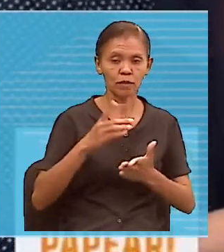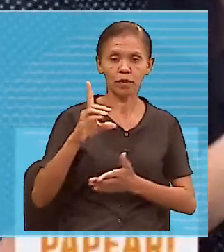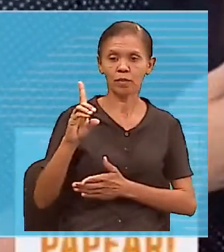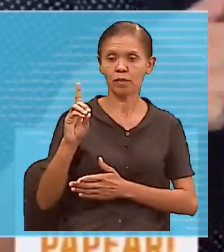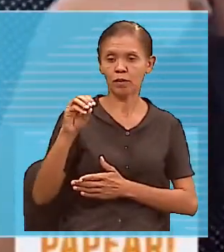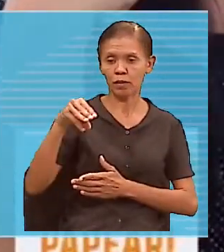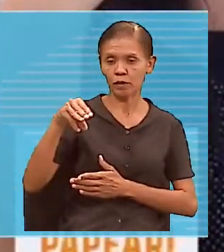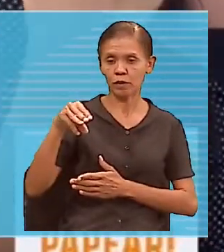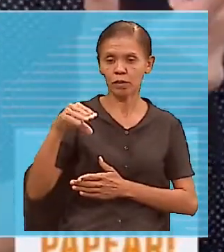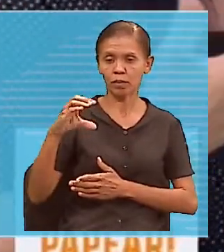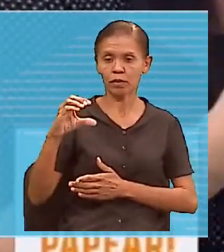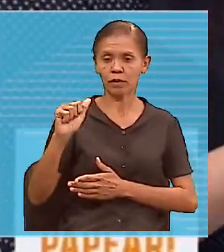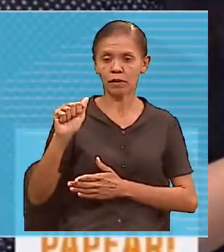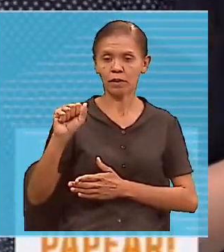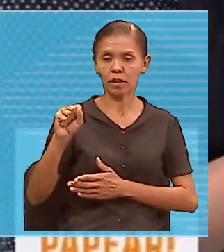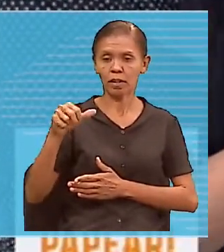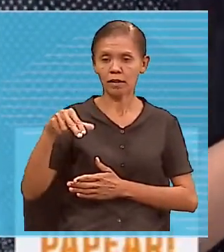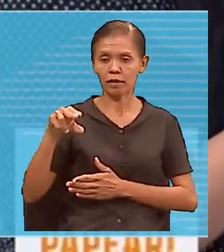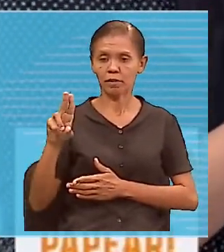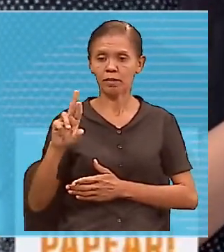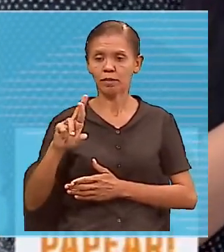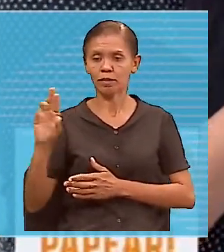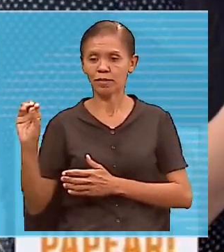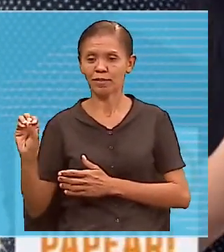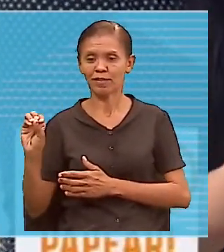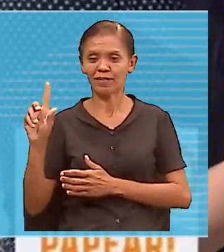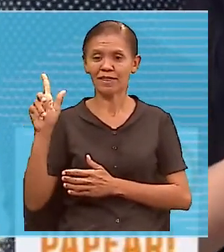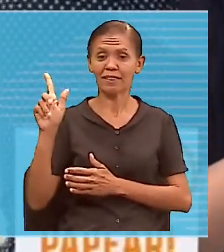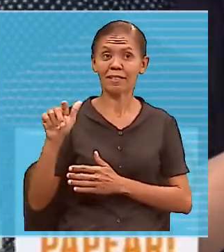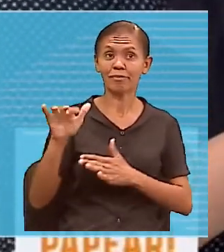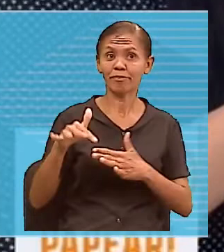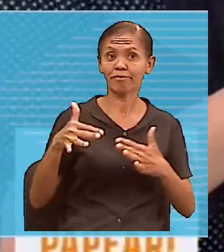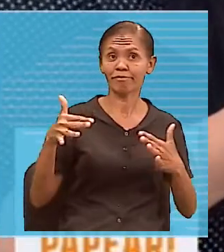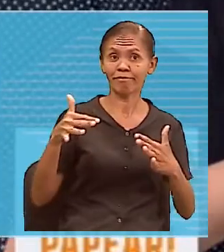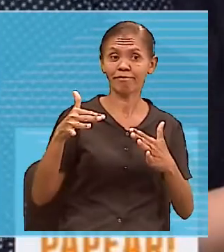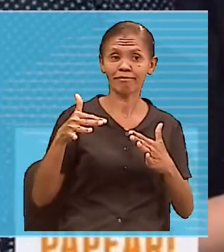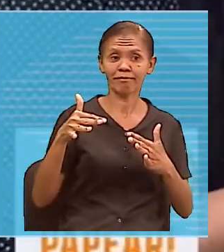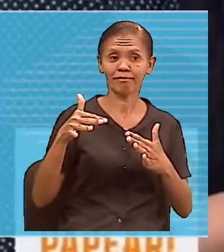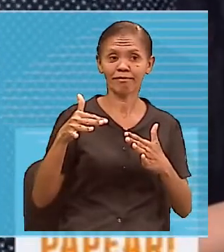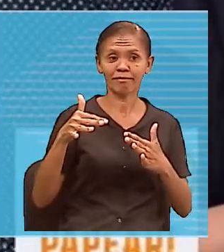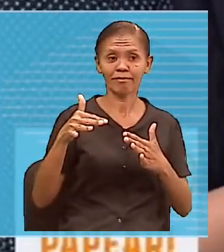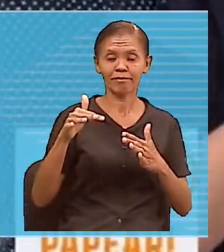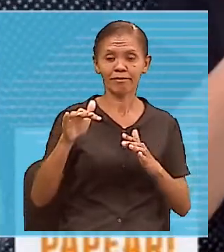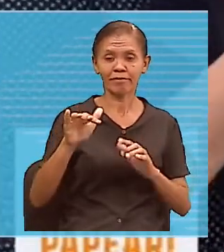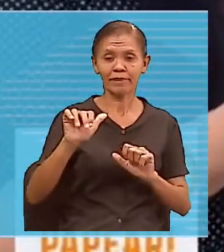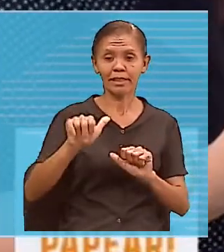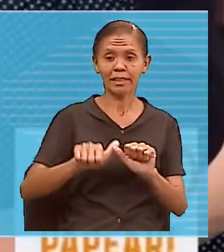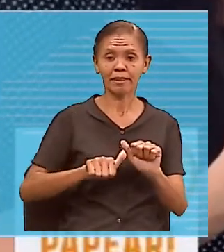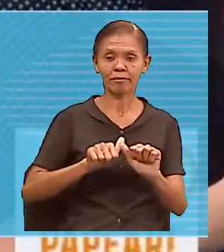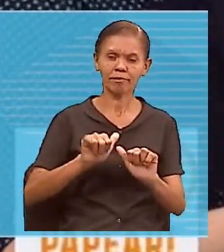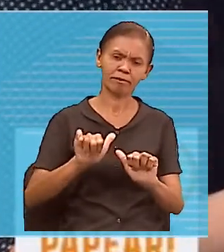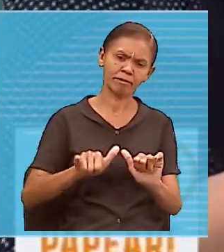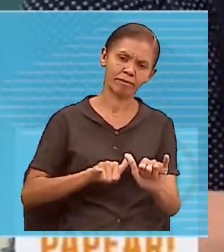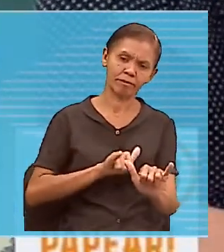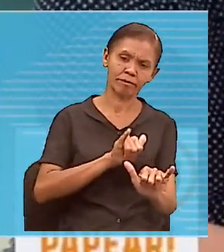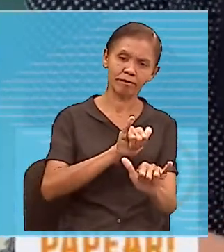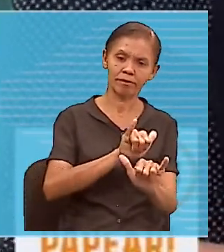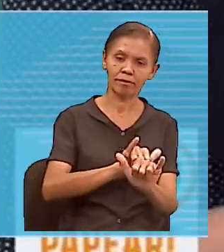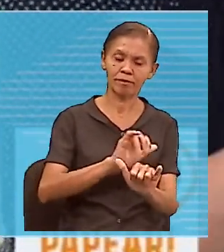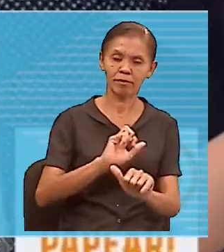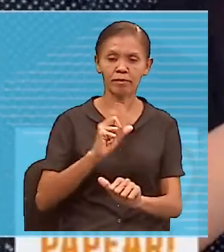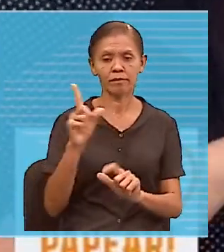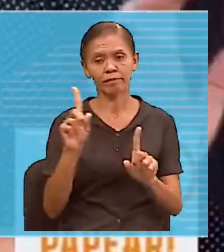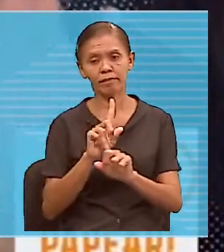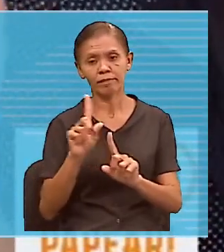Eis a questão. Então, para a gente descobrir, para a gente ter as nossas percepções, interpretações sobre livros, a gente tem que ler. E trazer